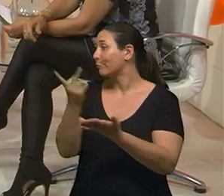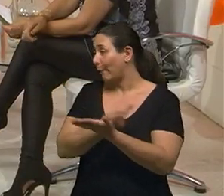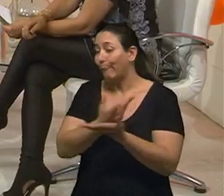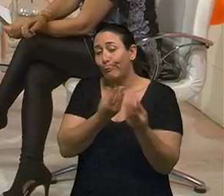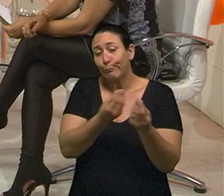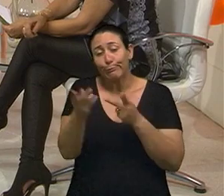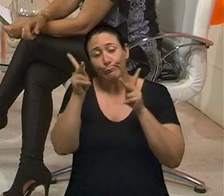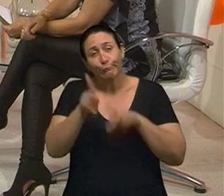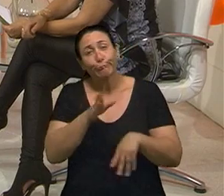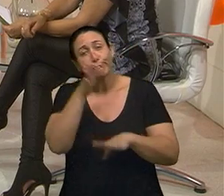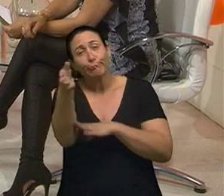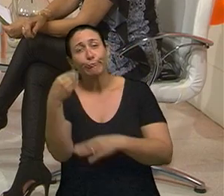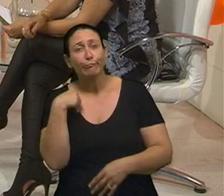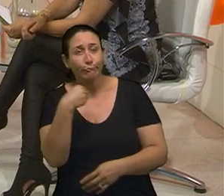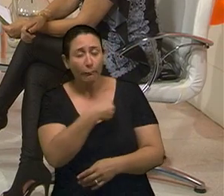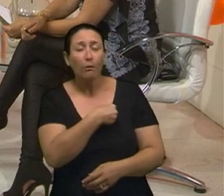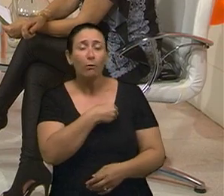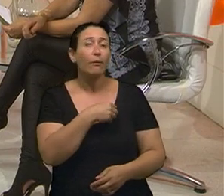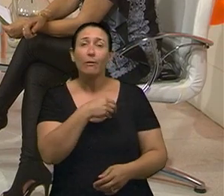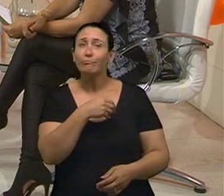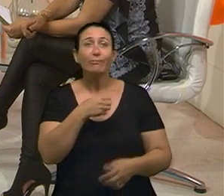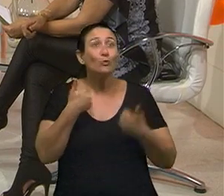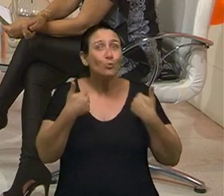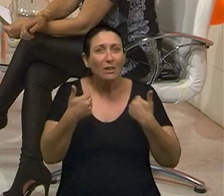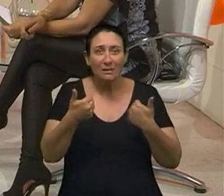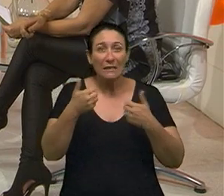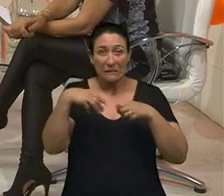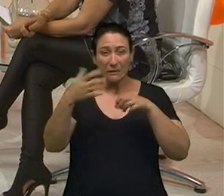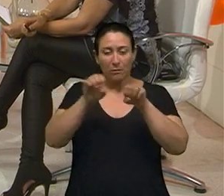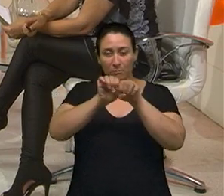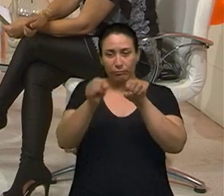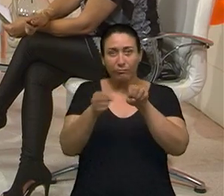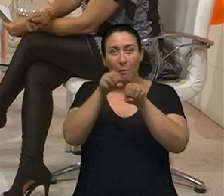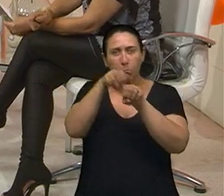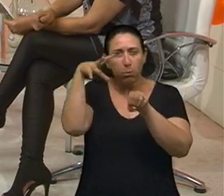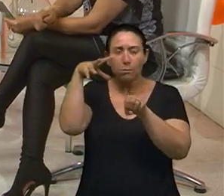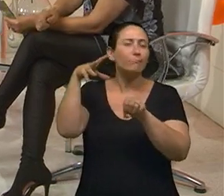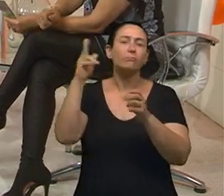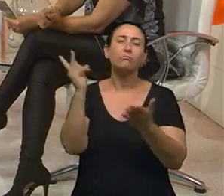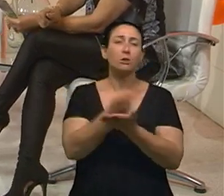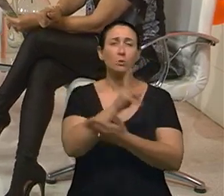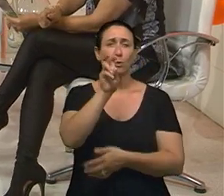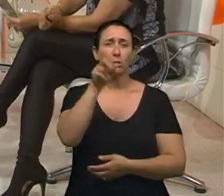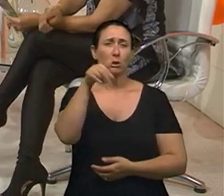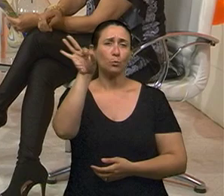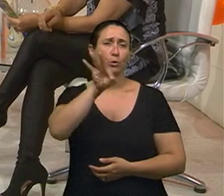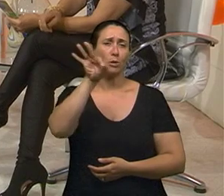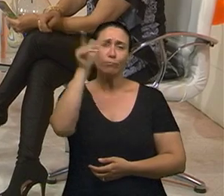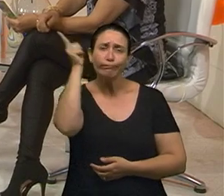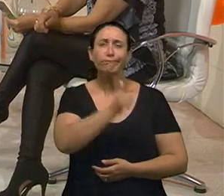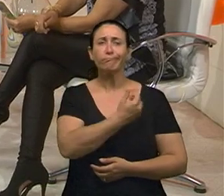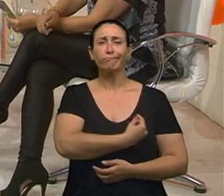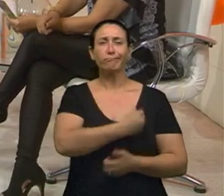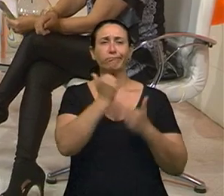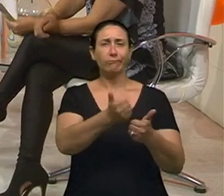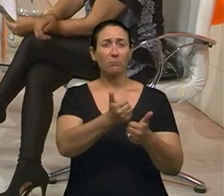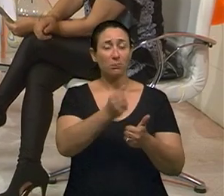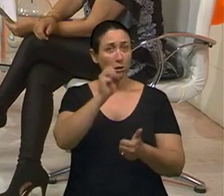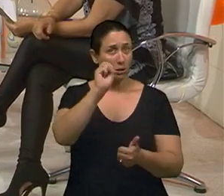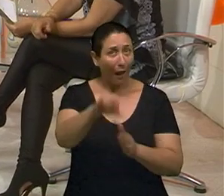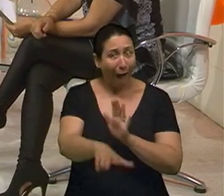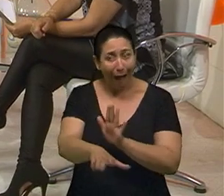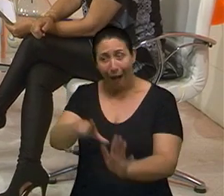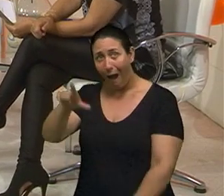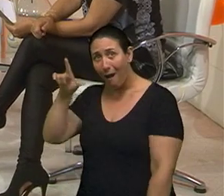de sucesso são somente 50% quando o aneurisma rompeu ah enquanto que se nós detectarmos o aneurisma precocemente